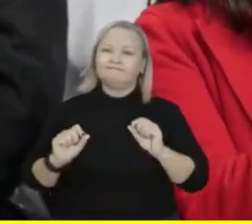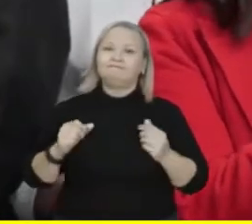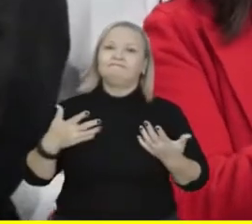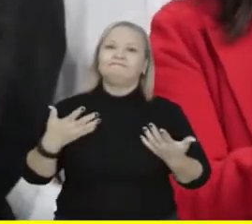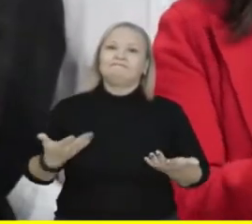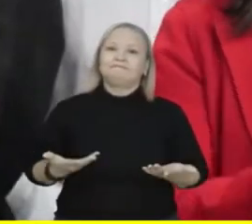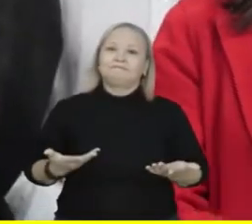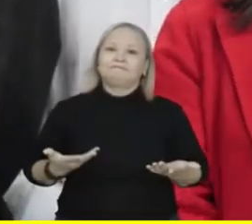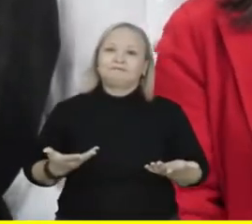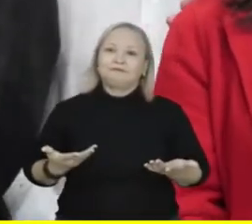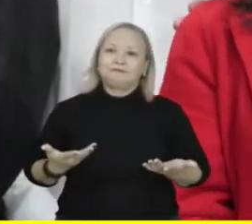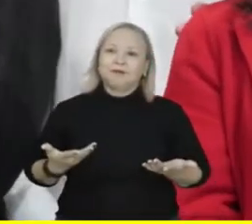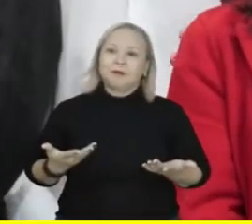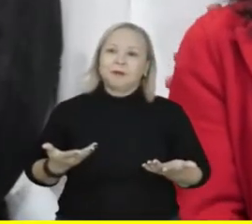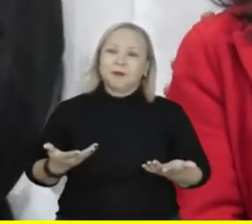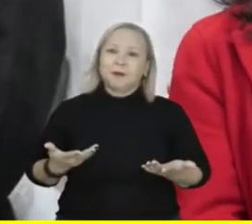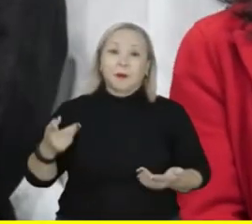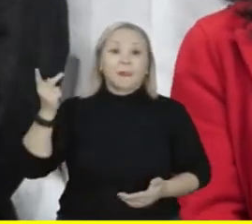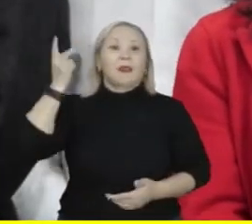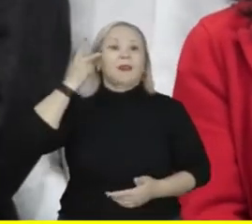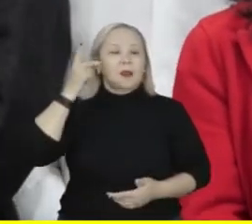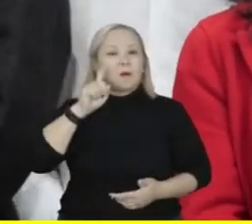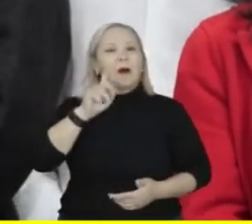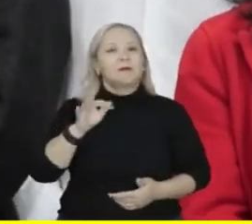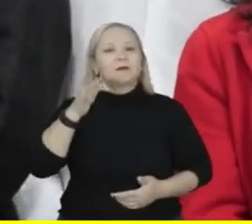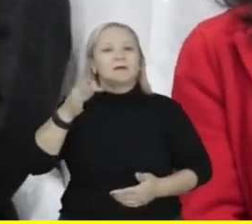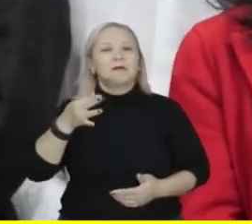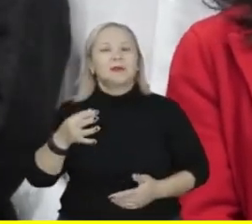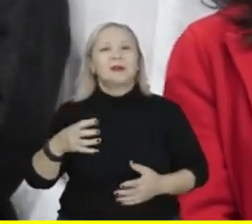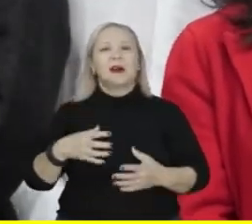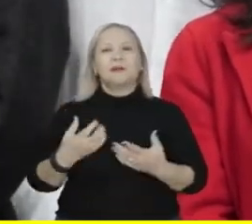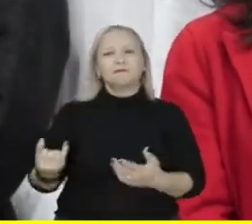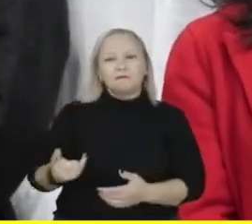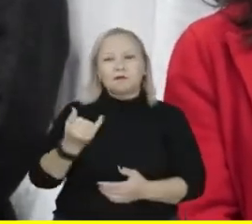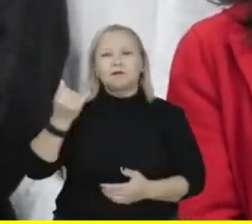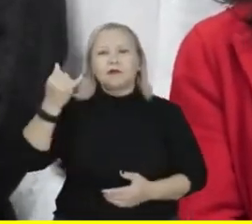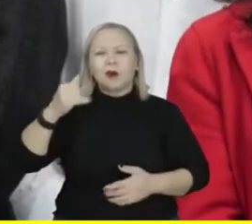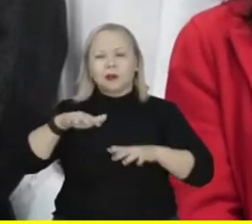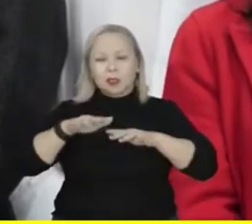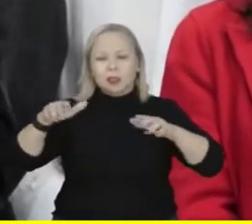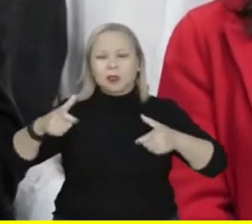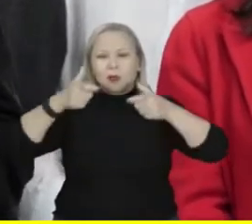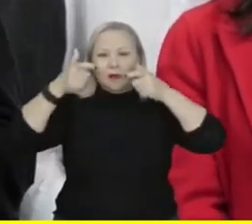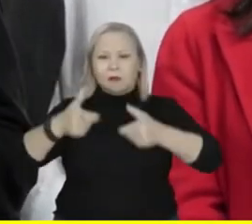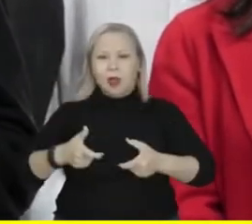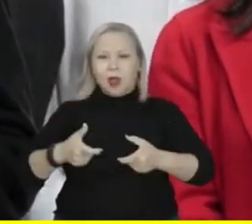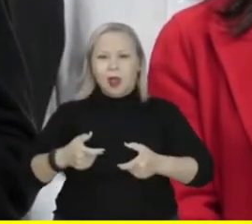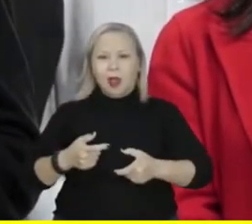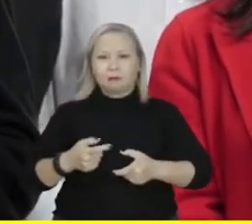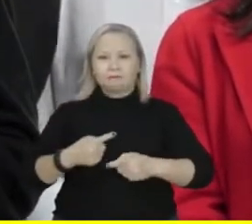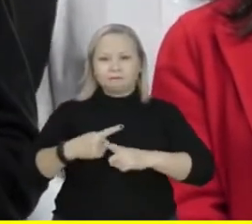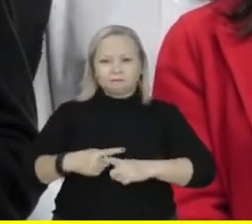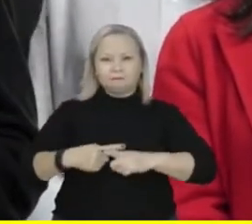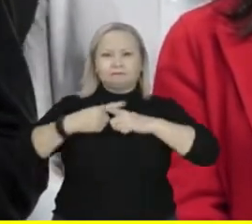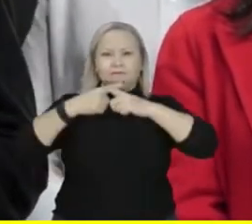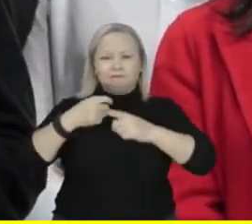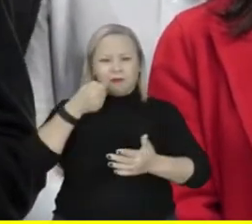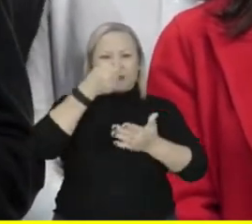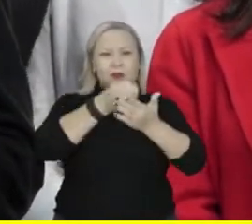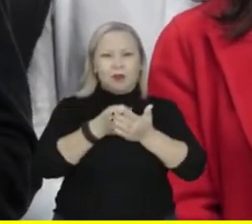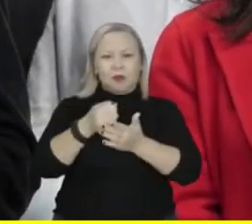São Paulo será um grande palco de um confronto sabe nacional estadual